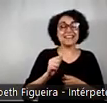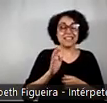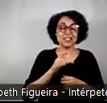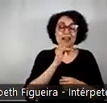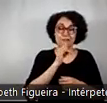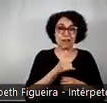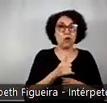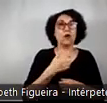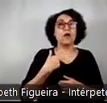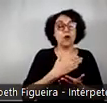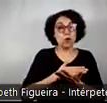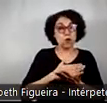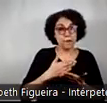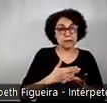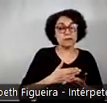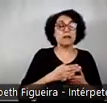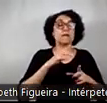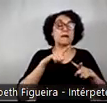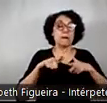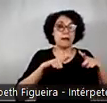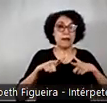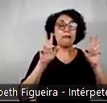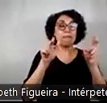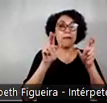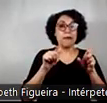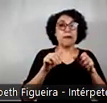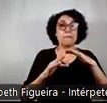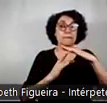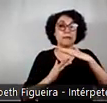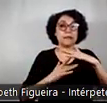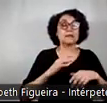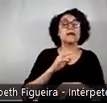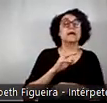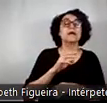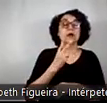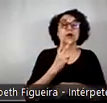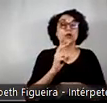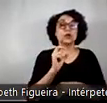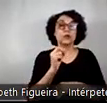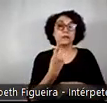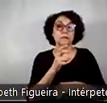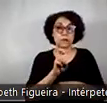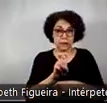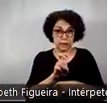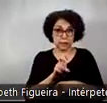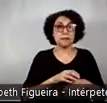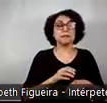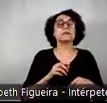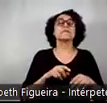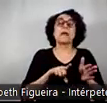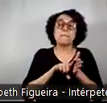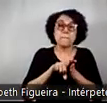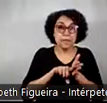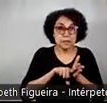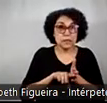tenho atuado com o tema da migração, seja no campo de pesquisa, seja no campo de atendimento, no